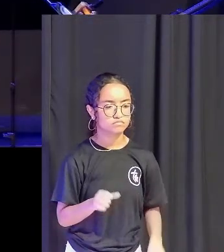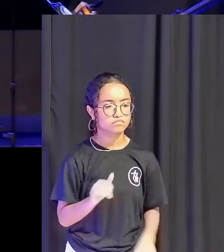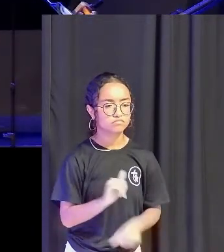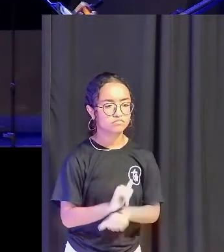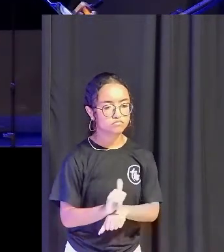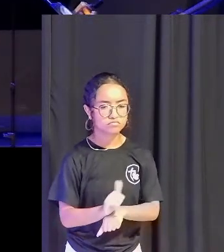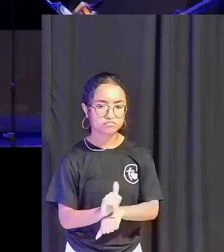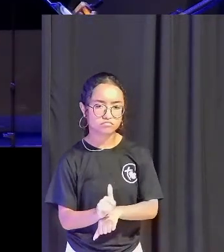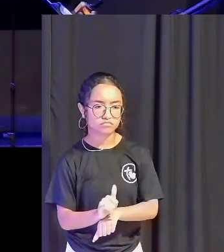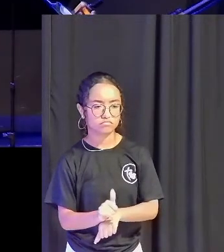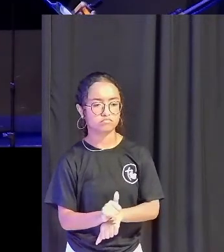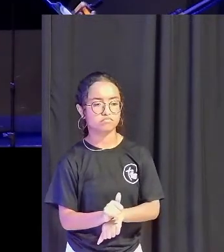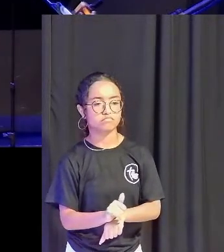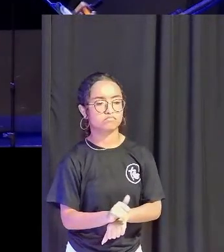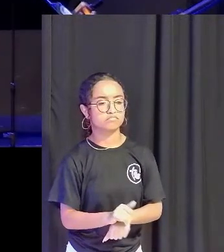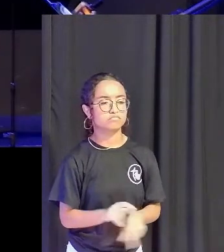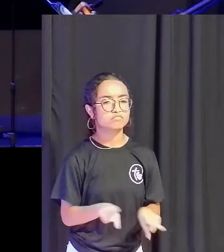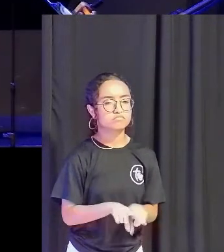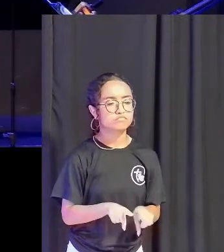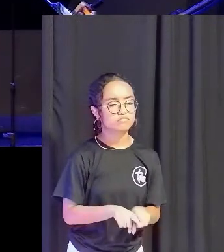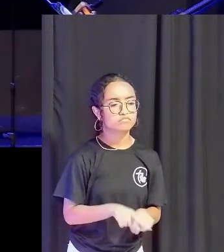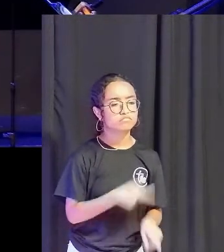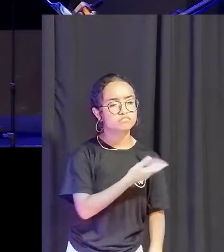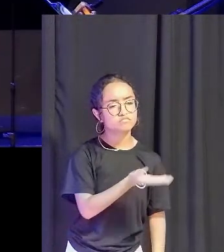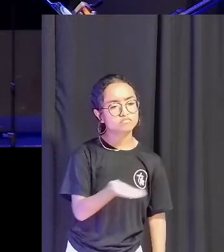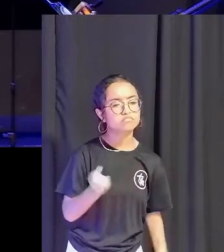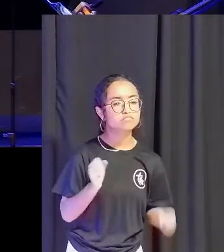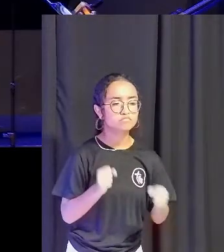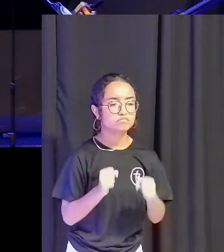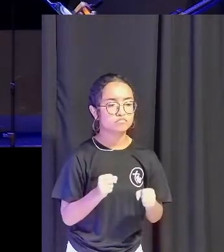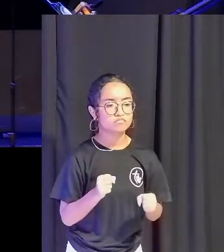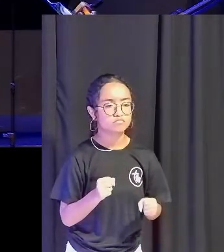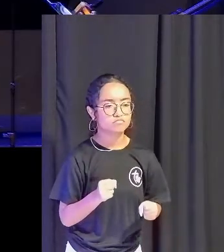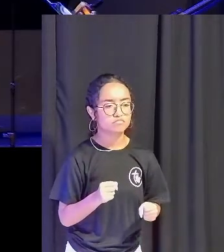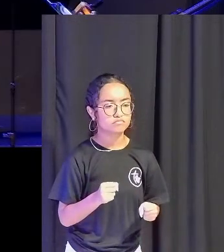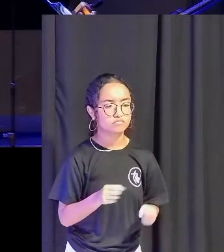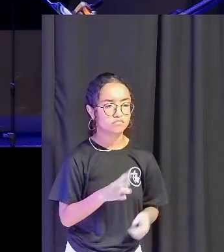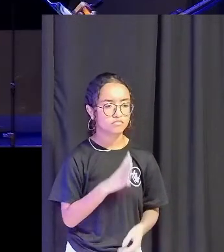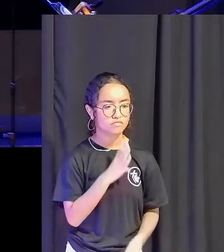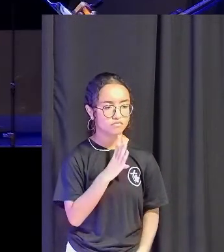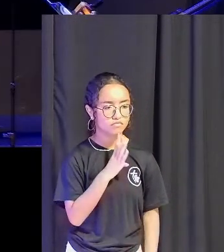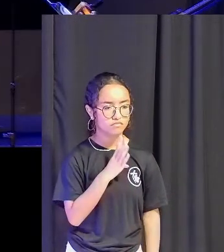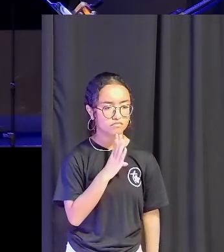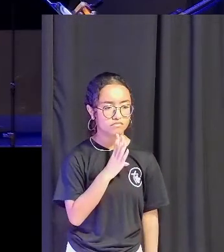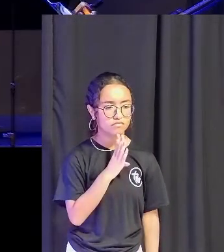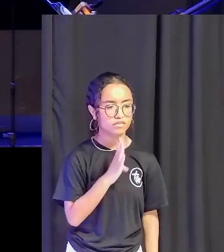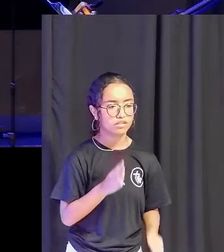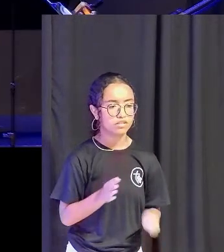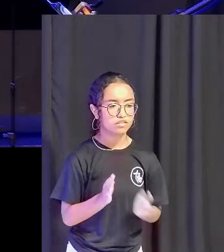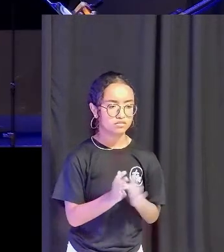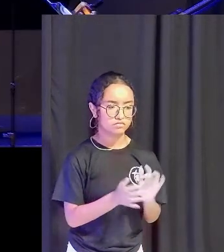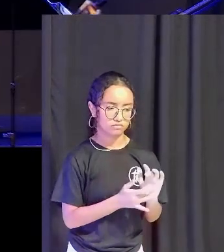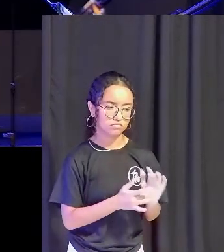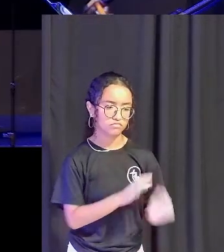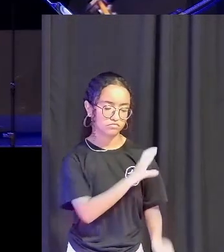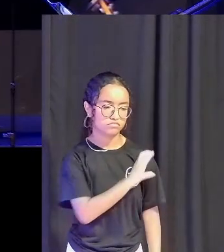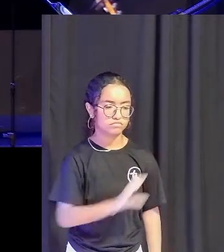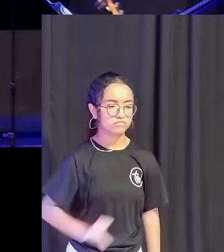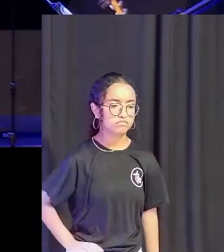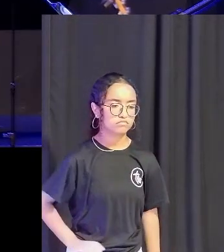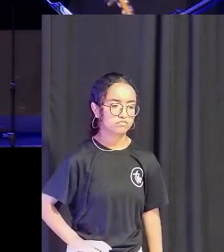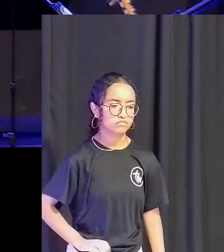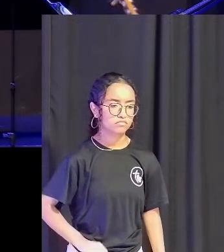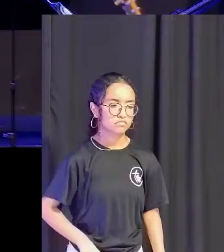tu podes conhecer a Jesus Cristo, Ele pode ser o teu Senhor e teu Salvador, Ele pode fazer